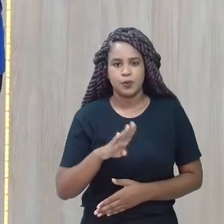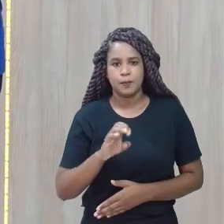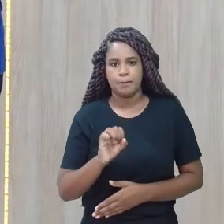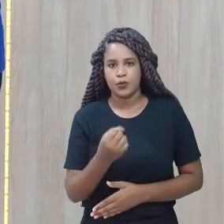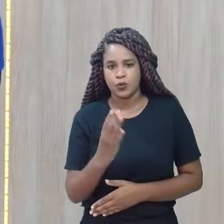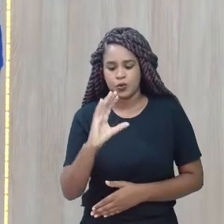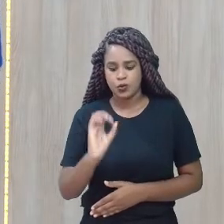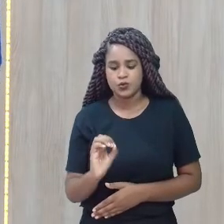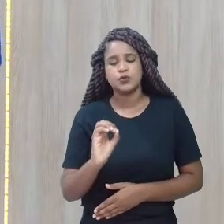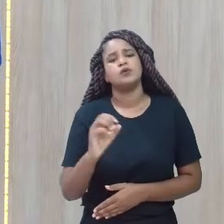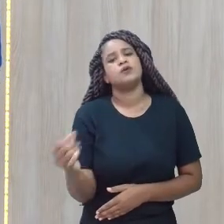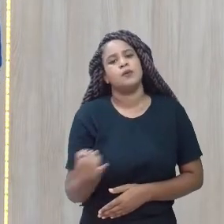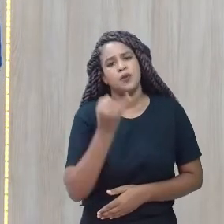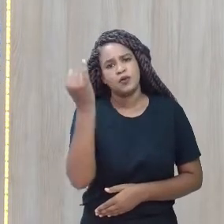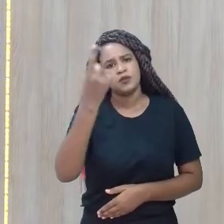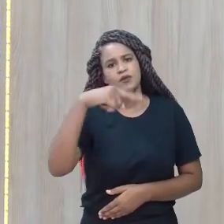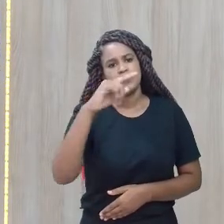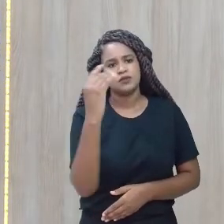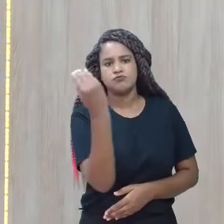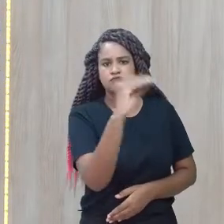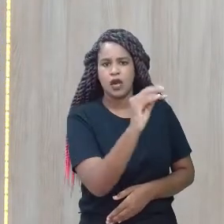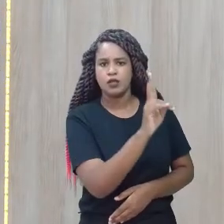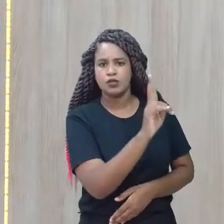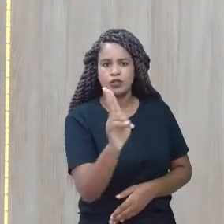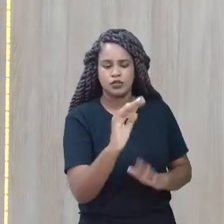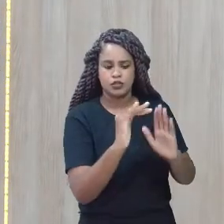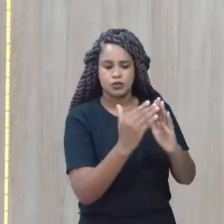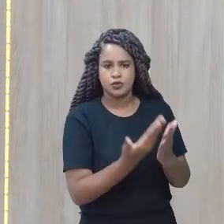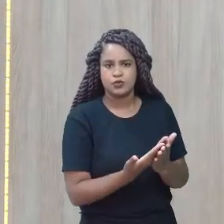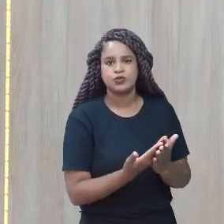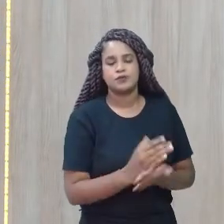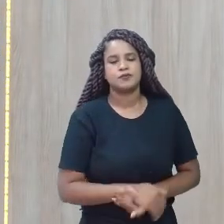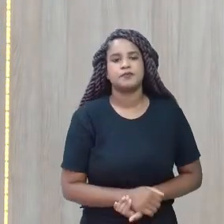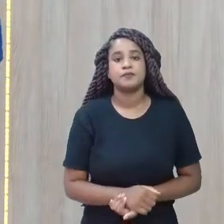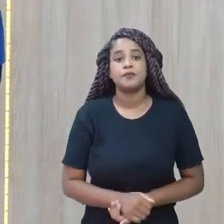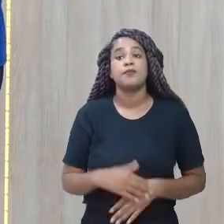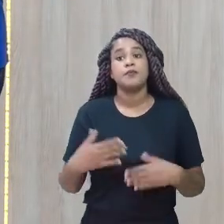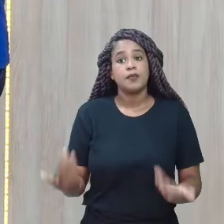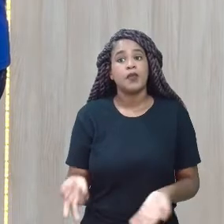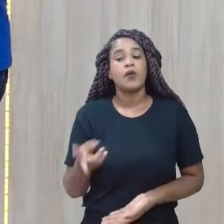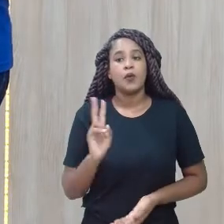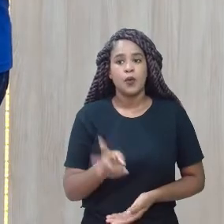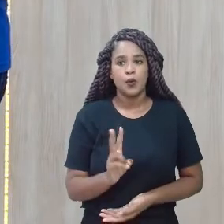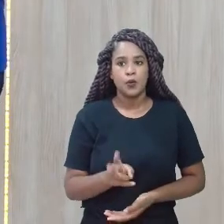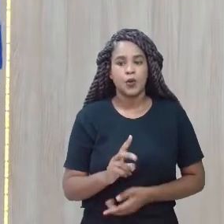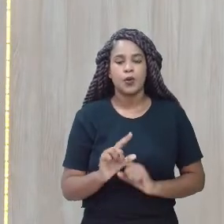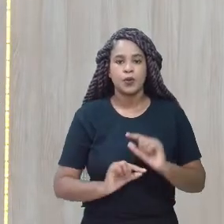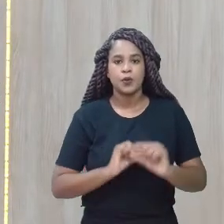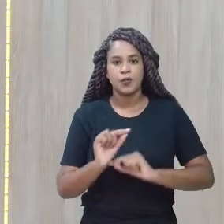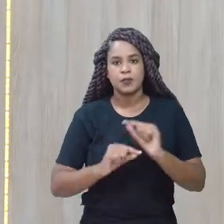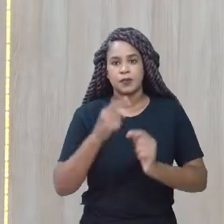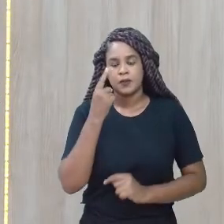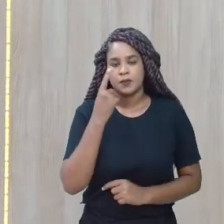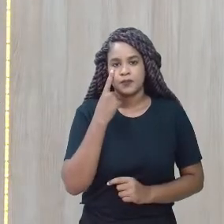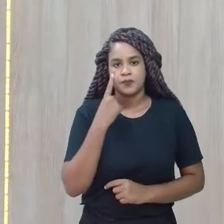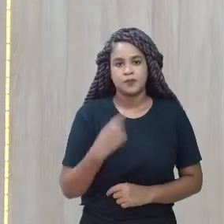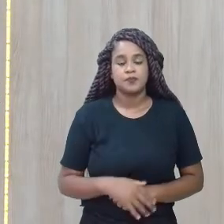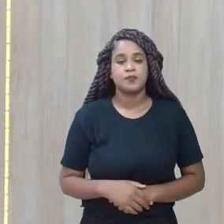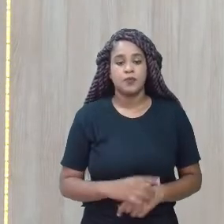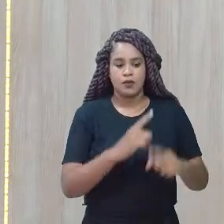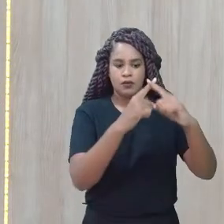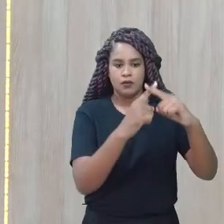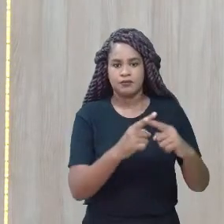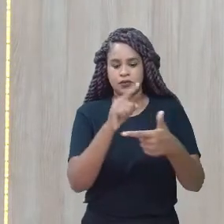importante referenciar de que escola você é para a gente poder identificar você, tá certo? Então, vamos continuar aqui. A gente falou sobre múltiplos e